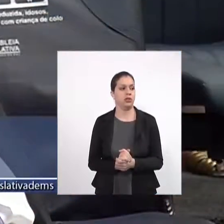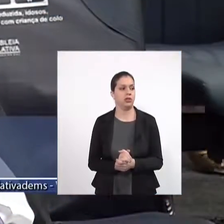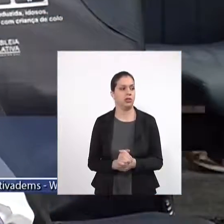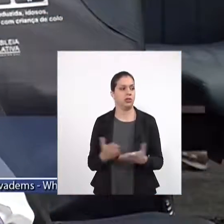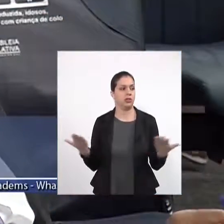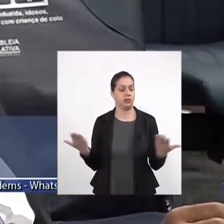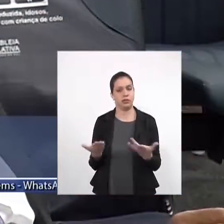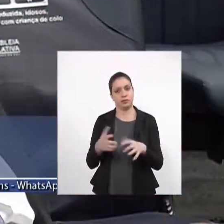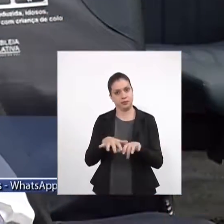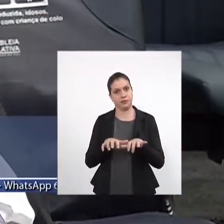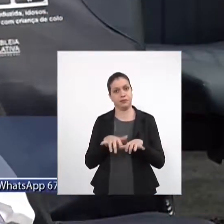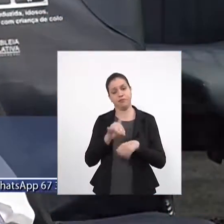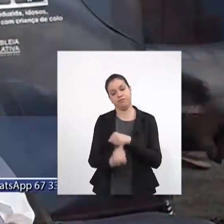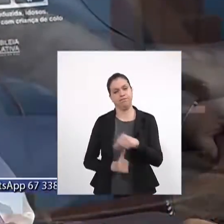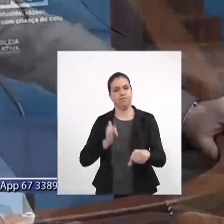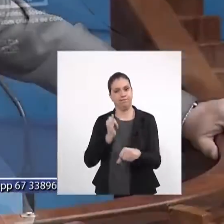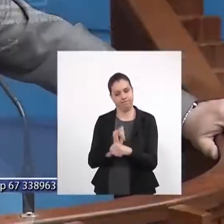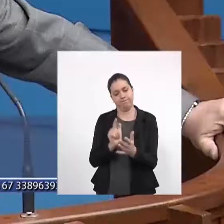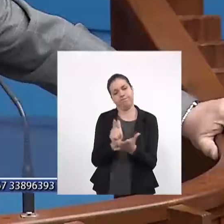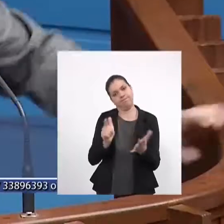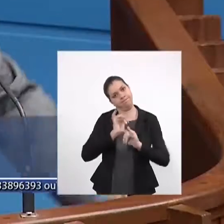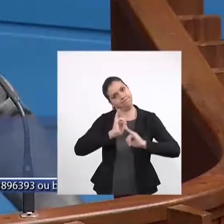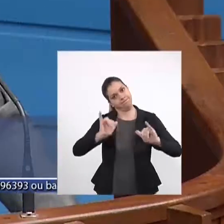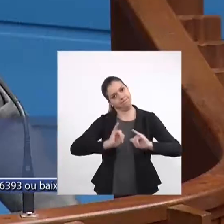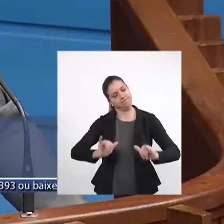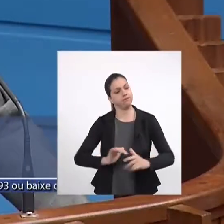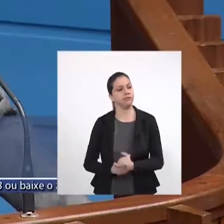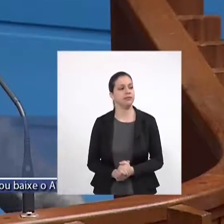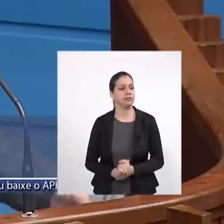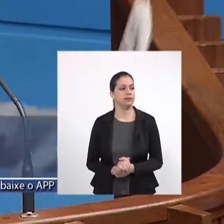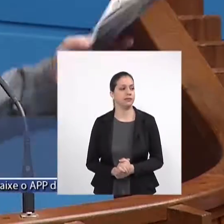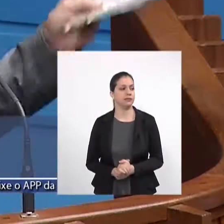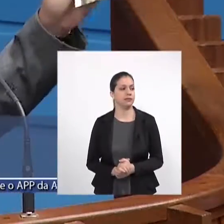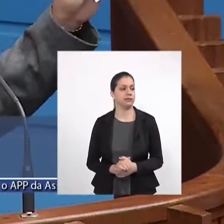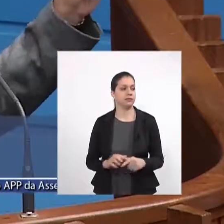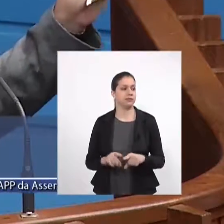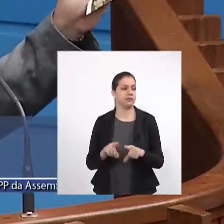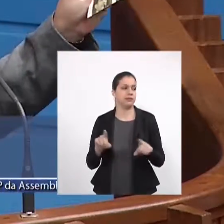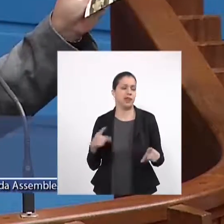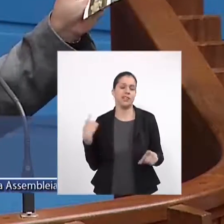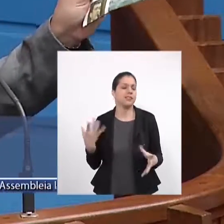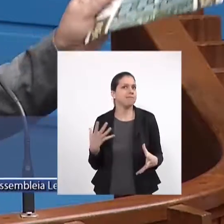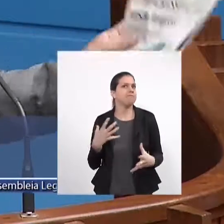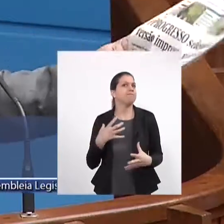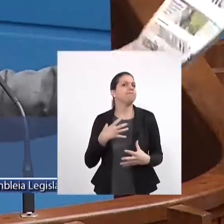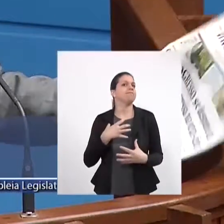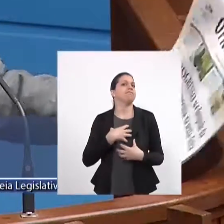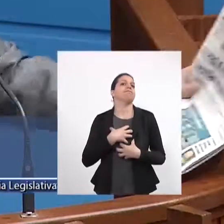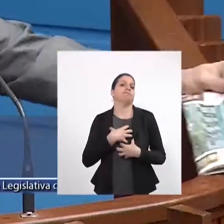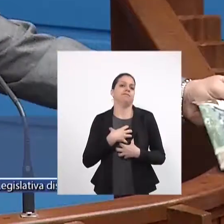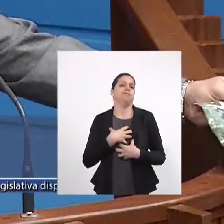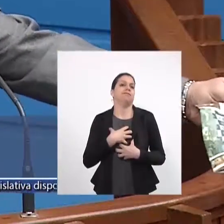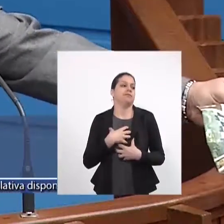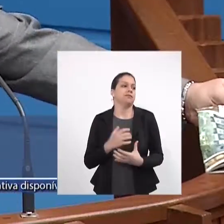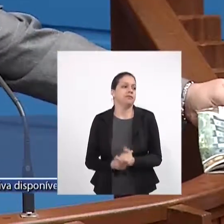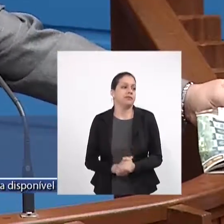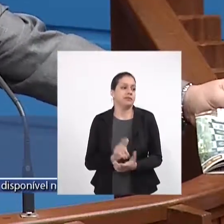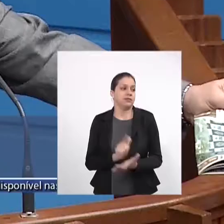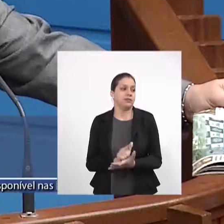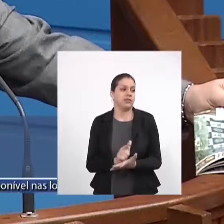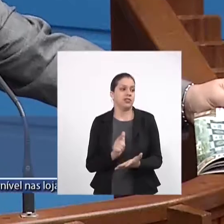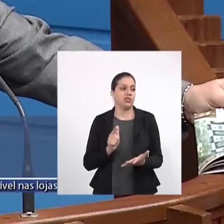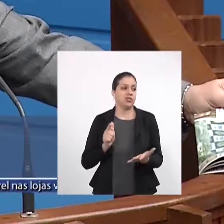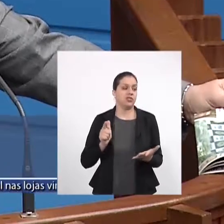versão digital. Mas, sem dúvida nenhuma, nos despedimos com uma certa nostalgia. O jornal O Progresso